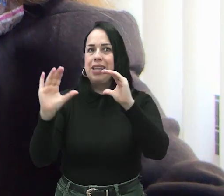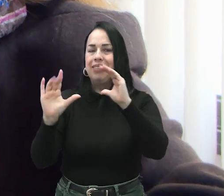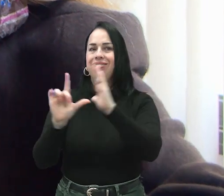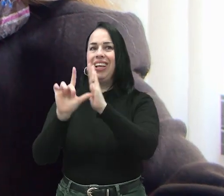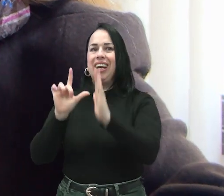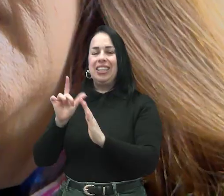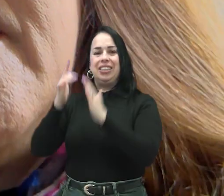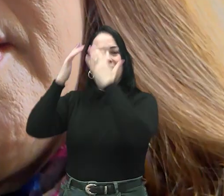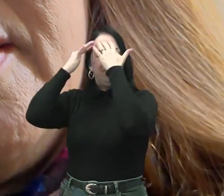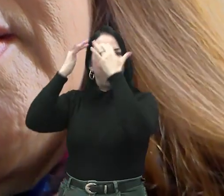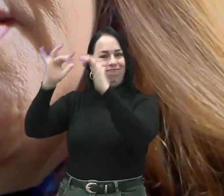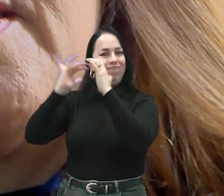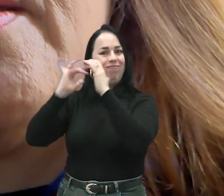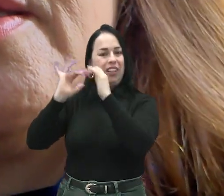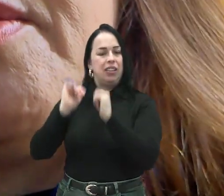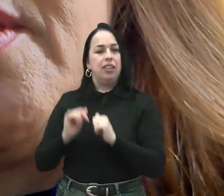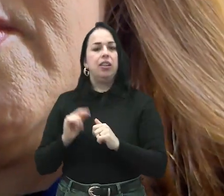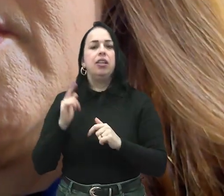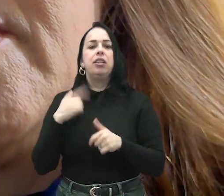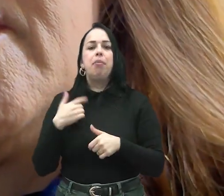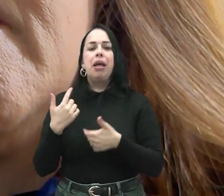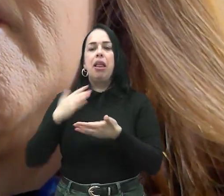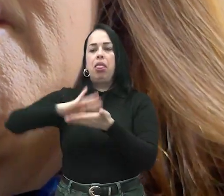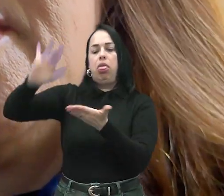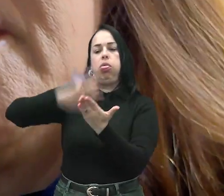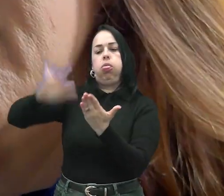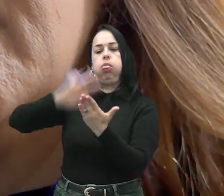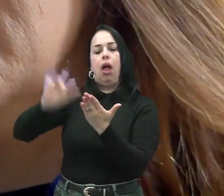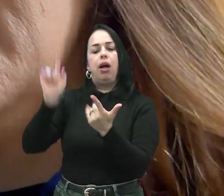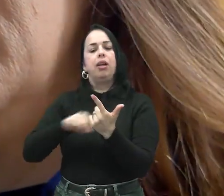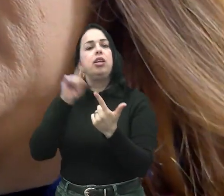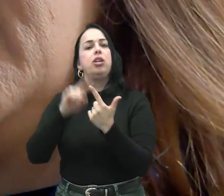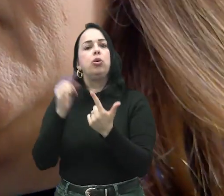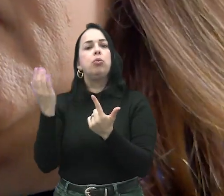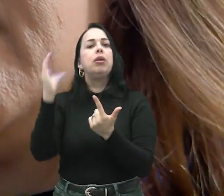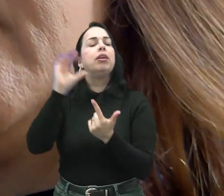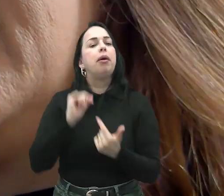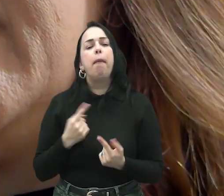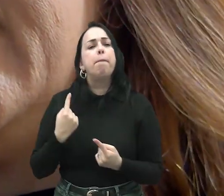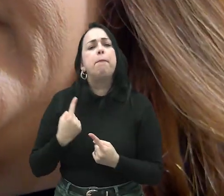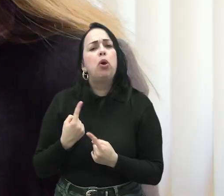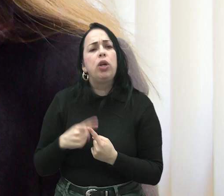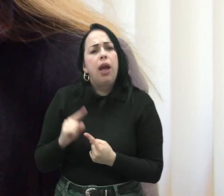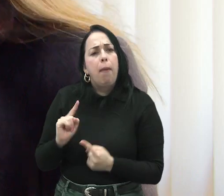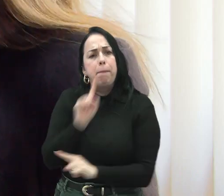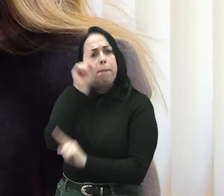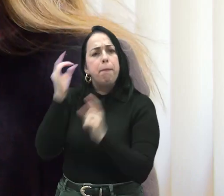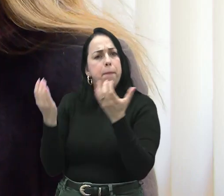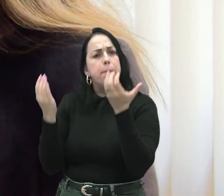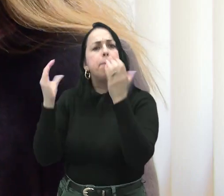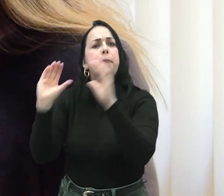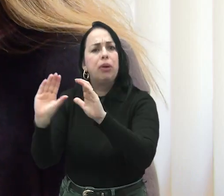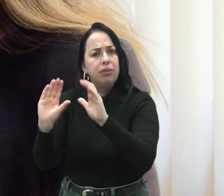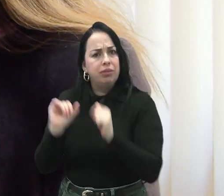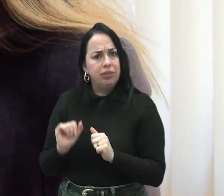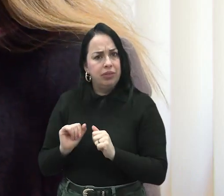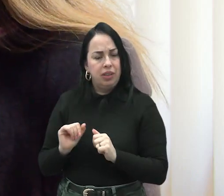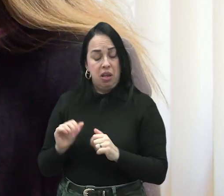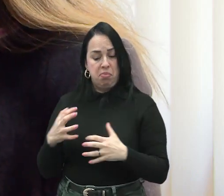das redes, desde o tempo dedicado até o conteúdo publicado. Qual a